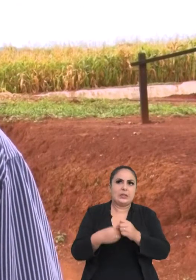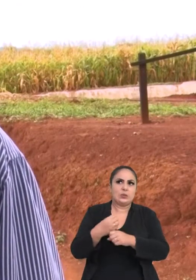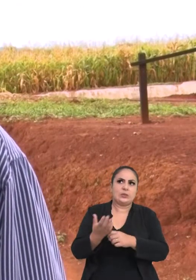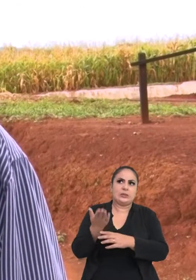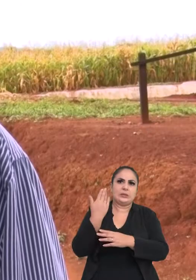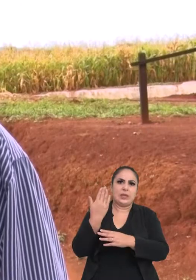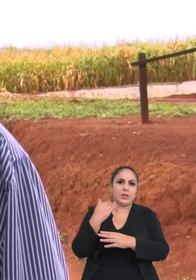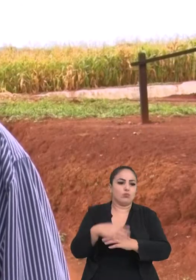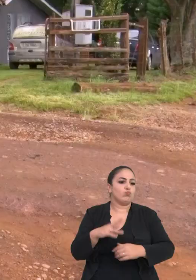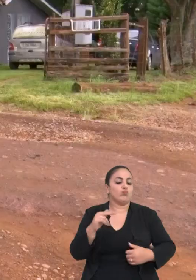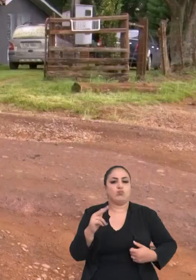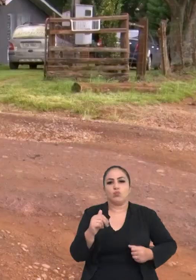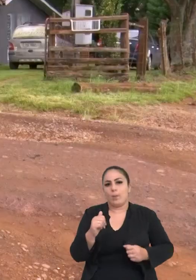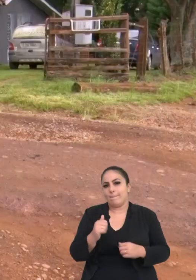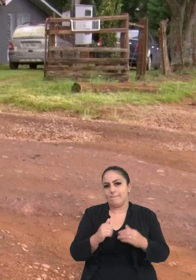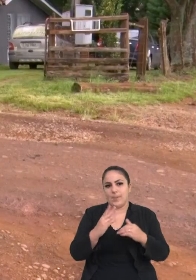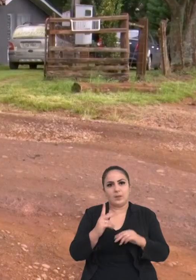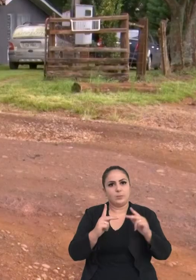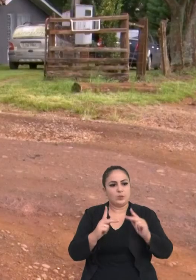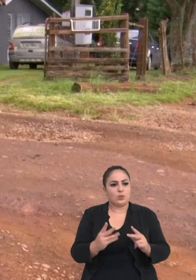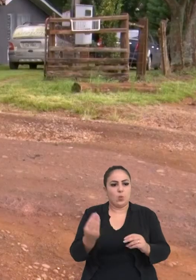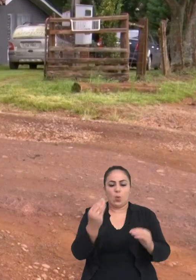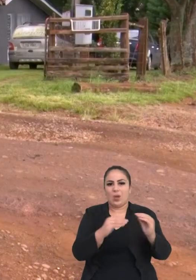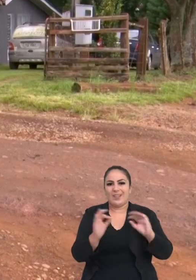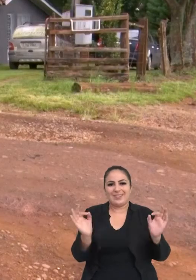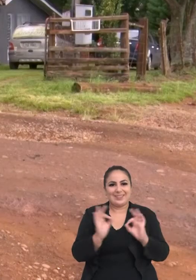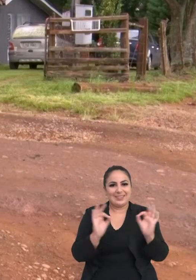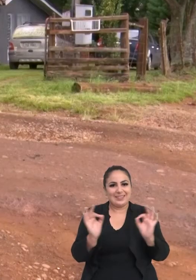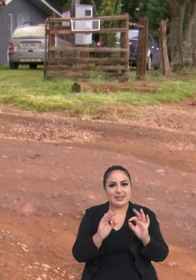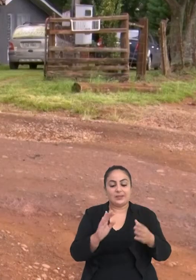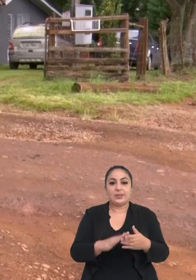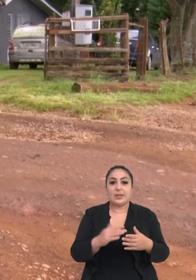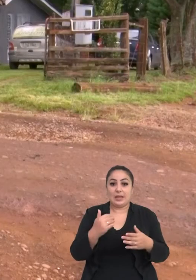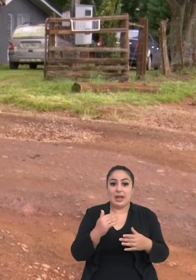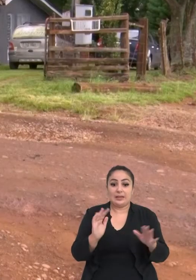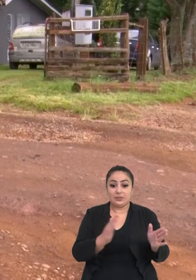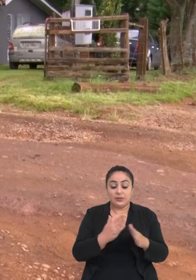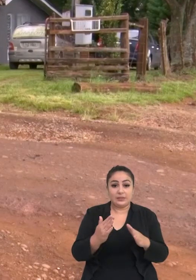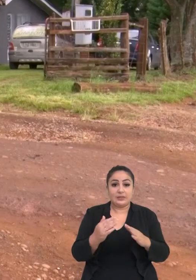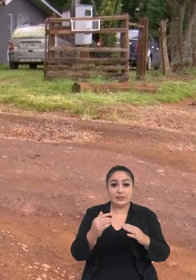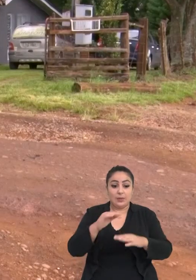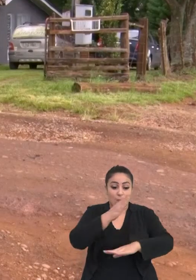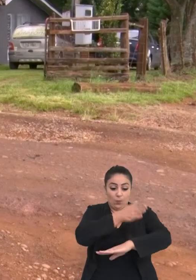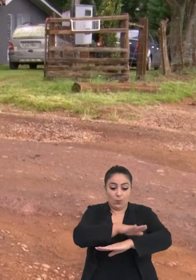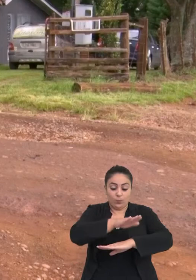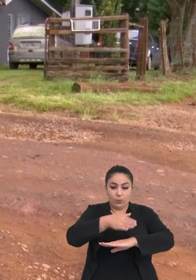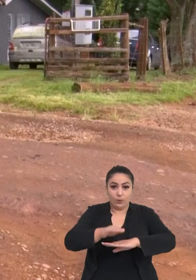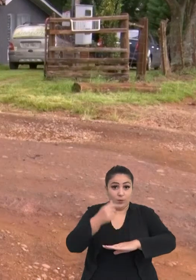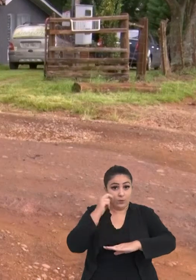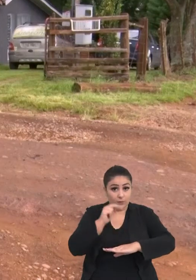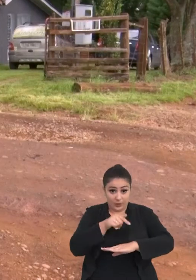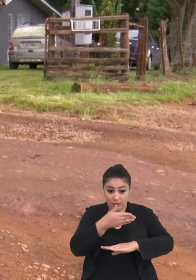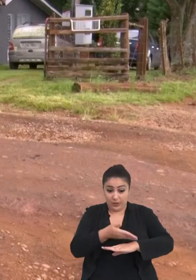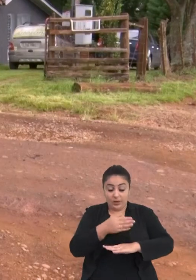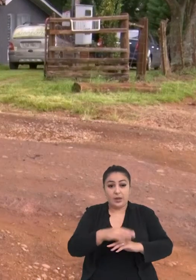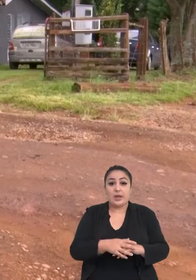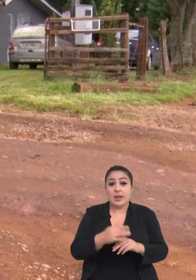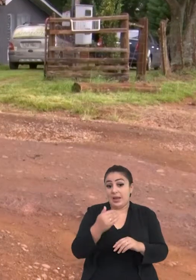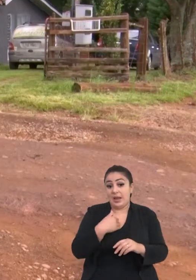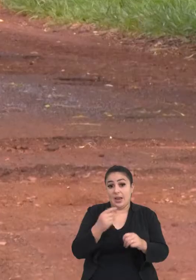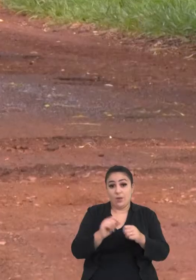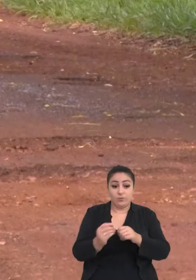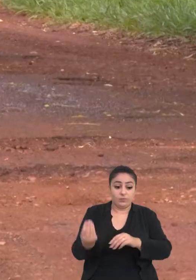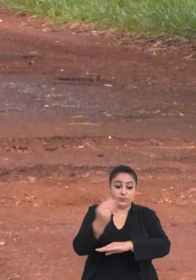3 anos atrás já. E nunca mais ninguém pôs nada na estrada. E muitas vezes esses buracos que vocês estão vendo